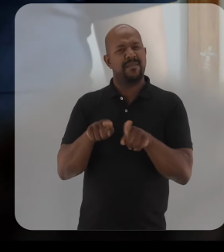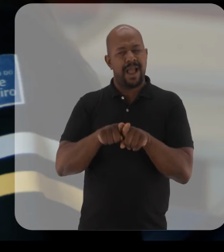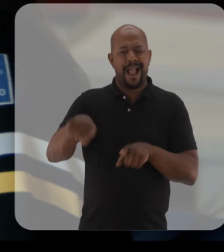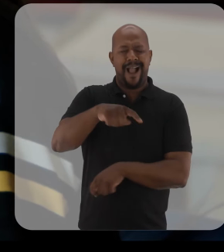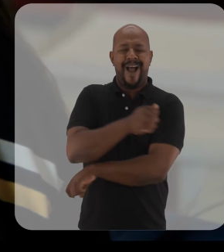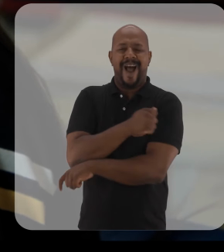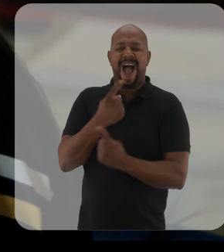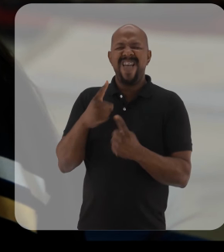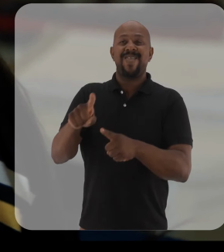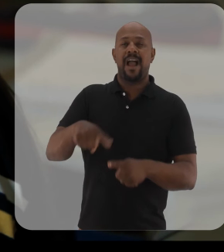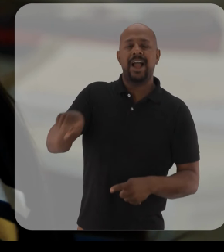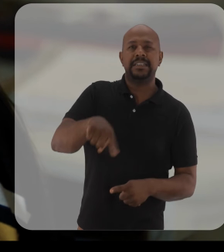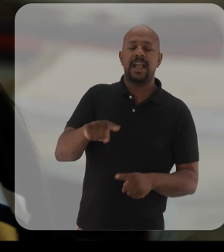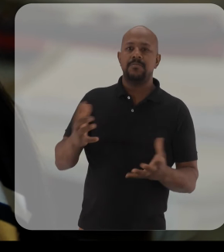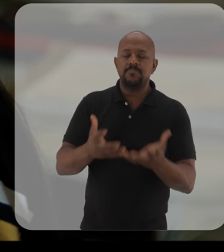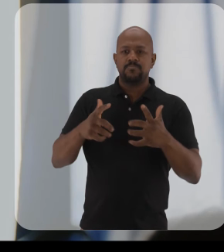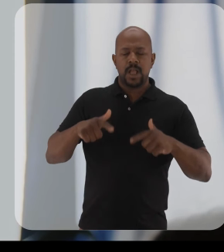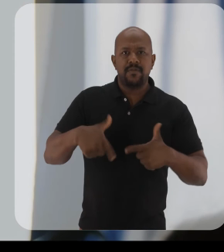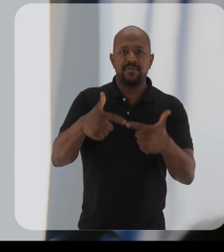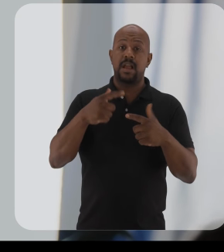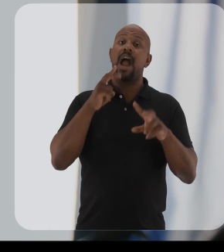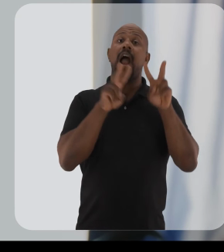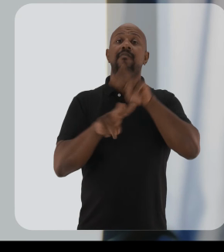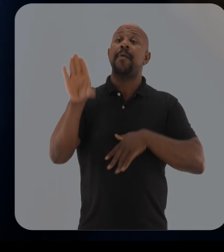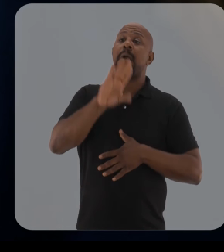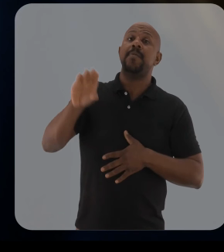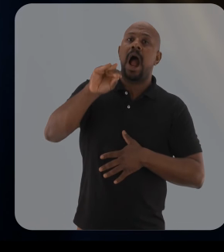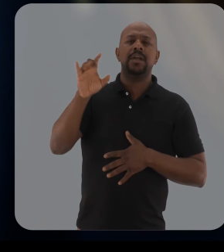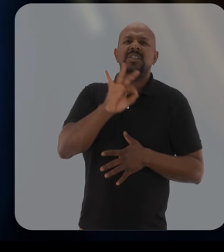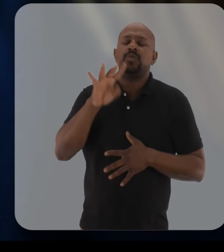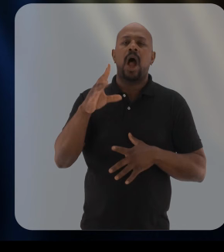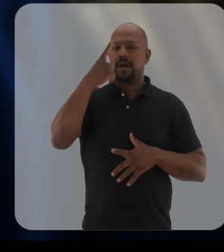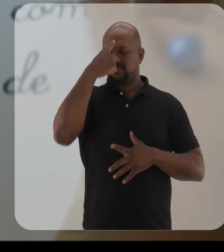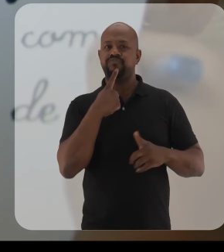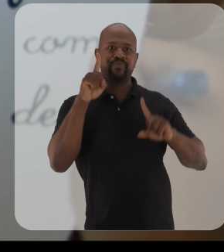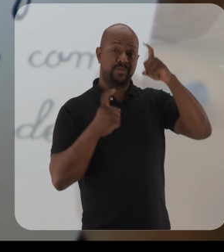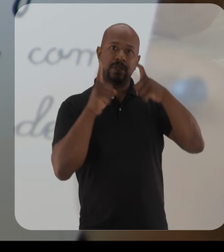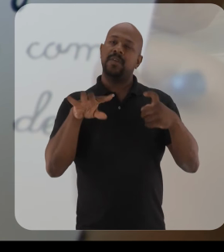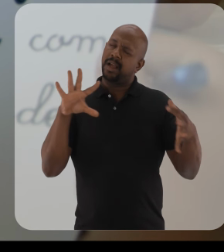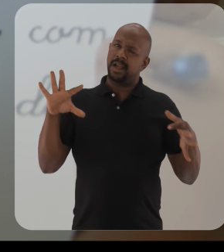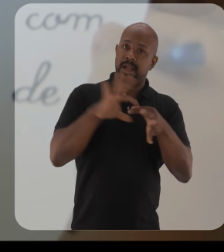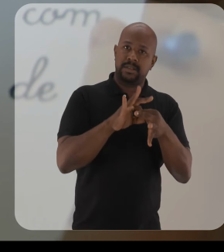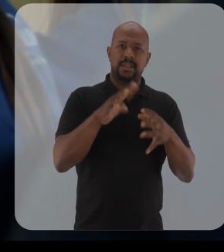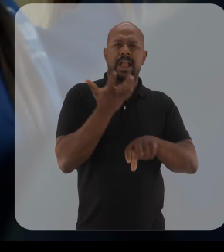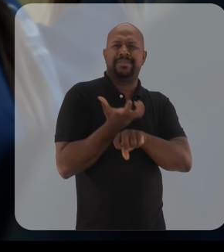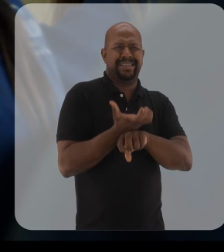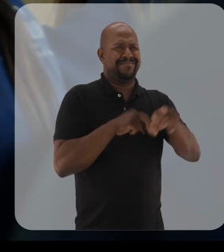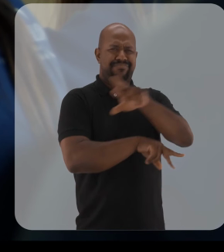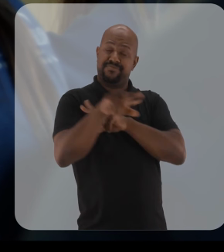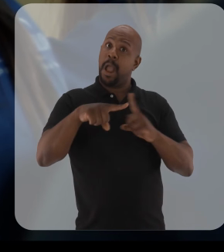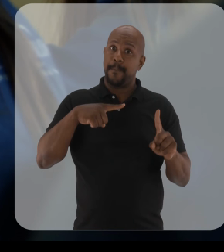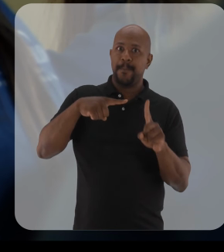foram desafiados a produzir manifestos verbais e não verbais sobre o tema. Para isso, foi feita uma parceria